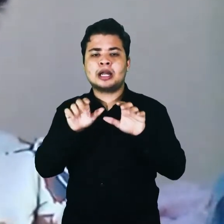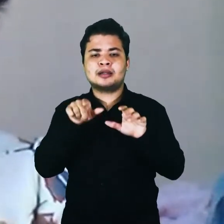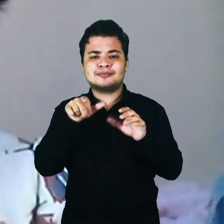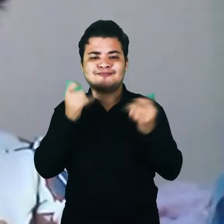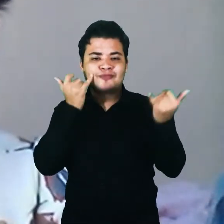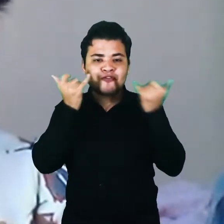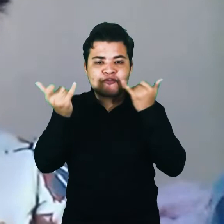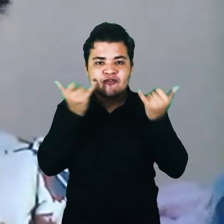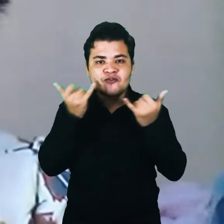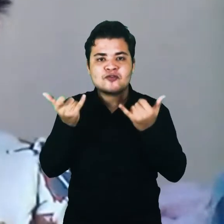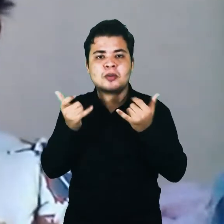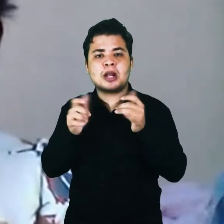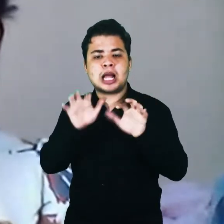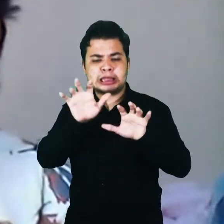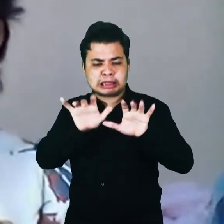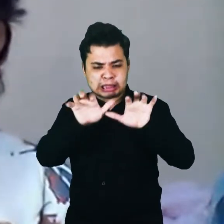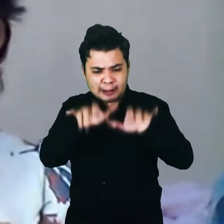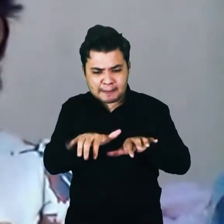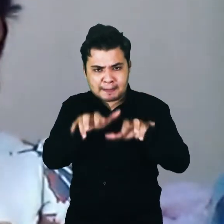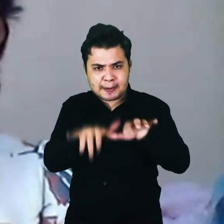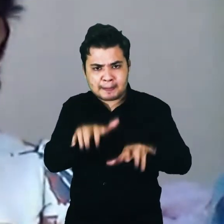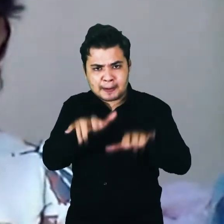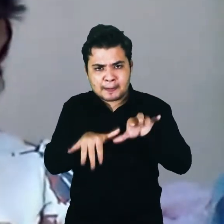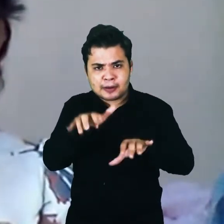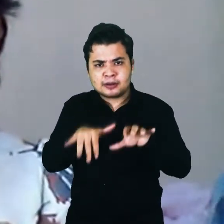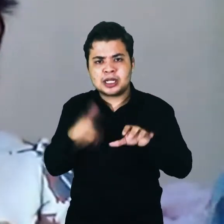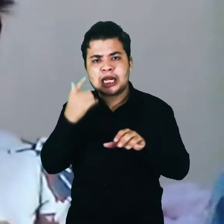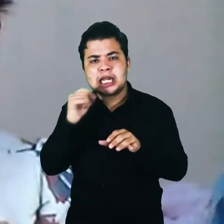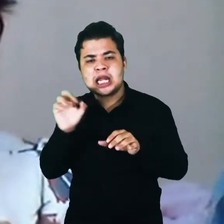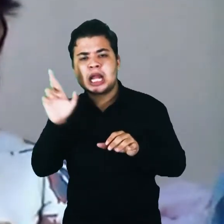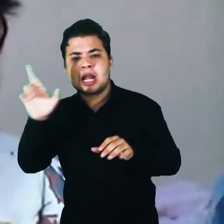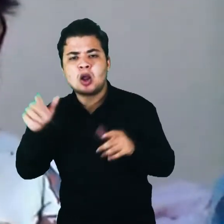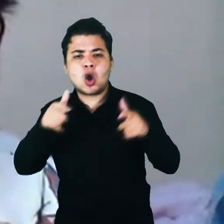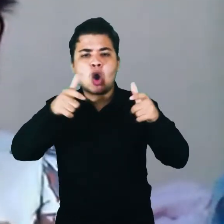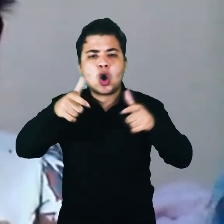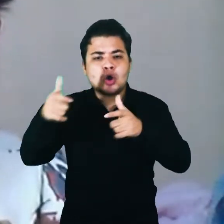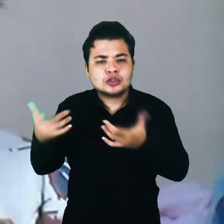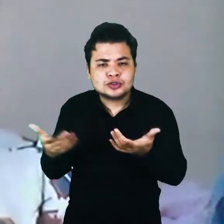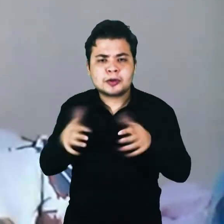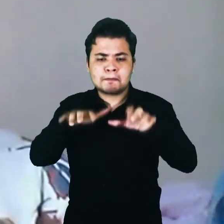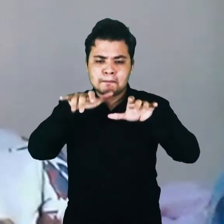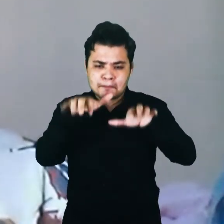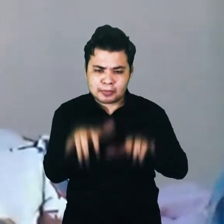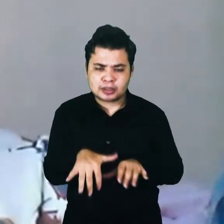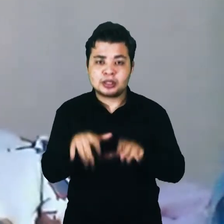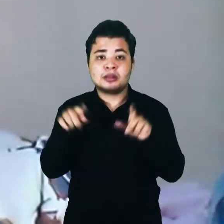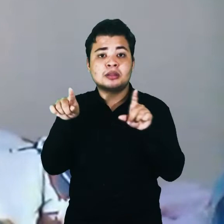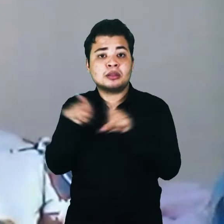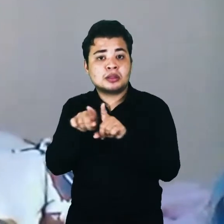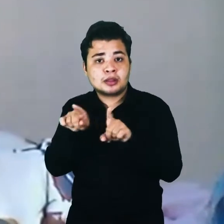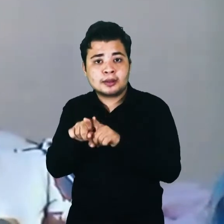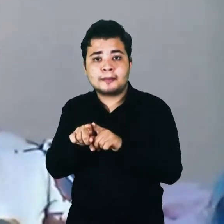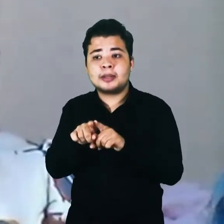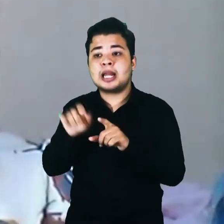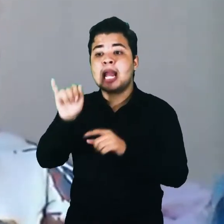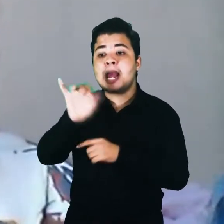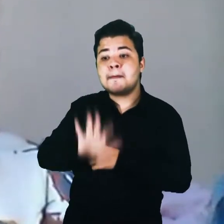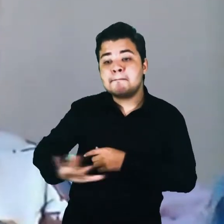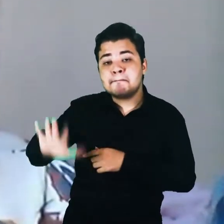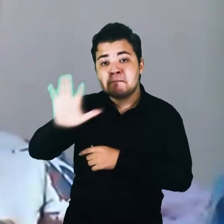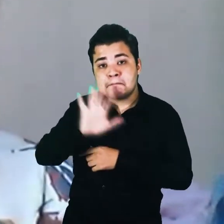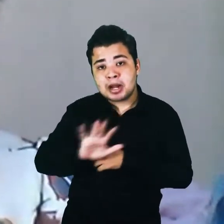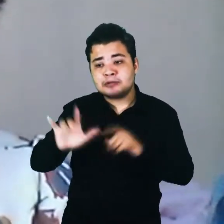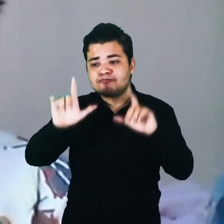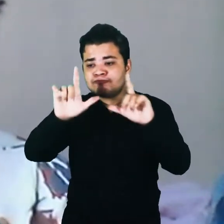dados das coletas, né, local de coleta, quem coletou, aonde coletou, quanto produzir uma imagem